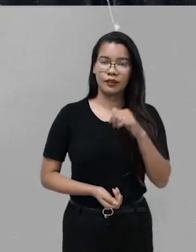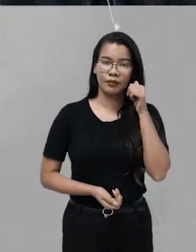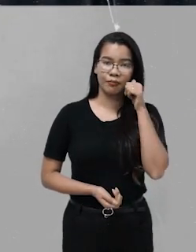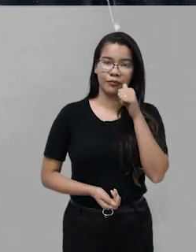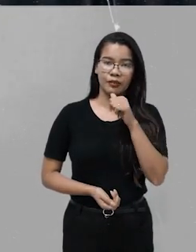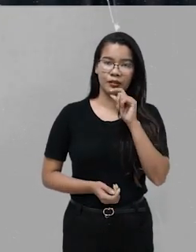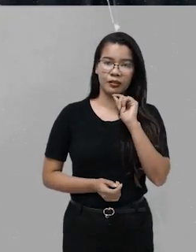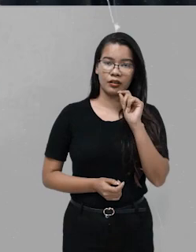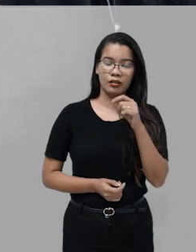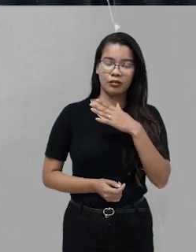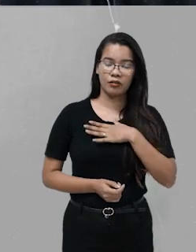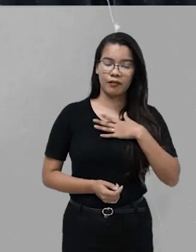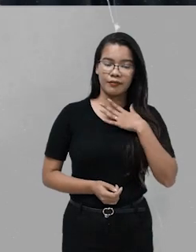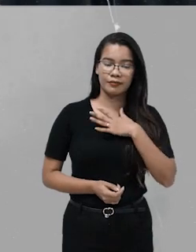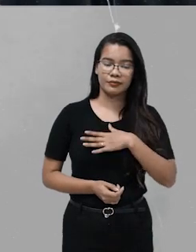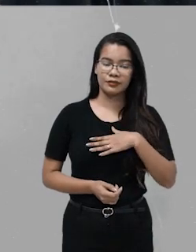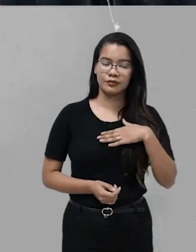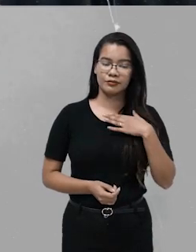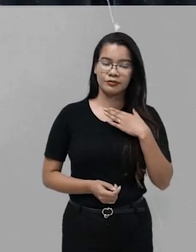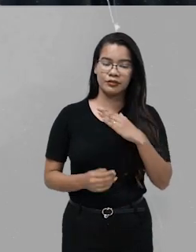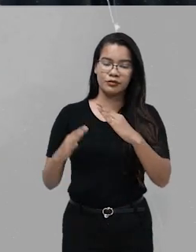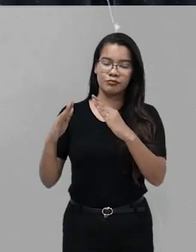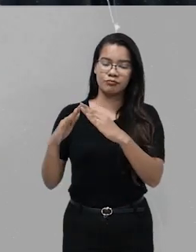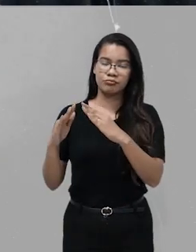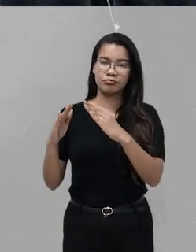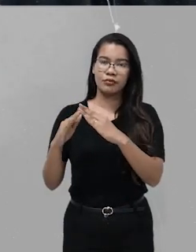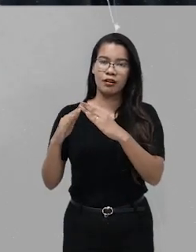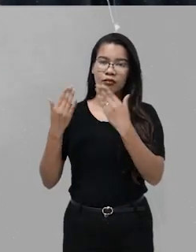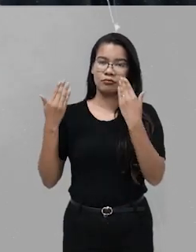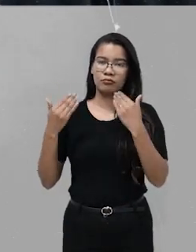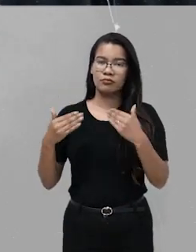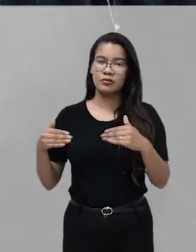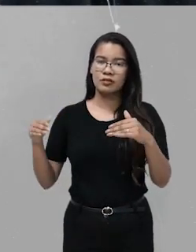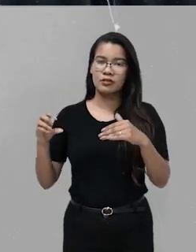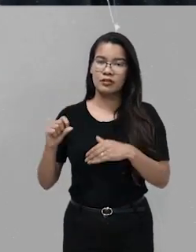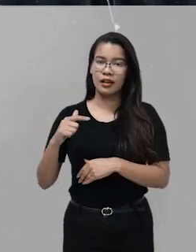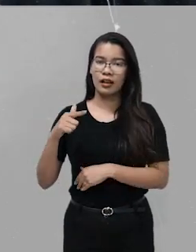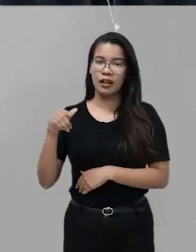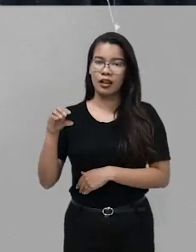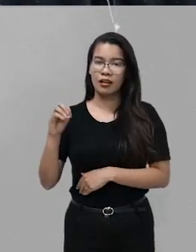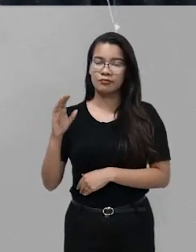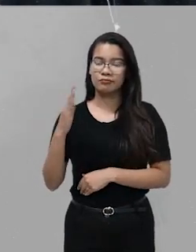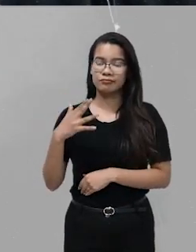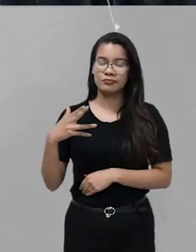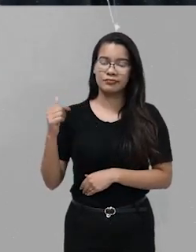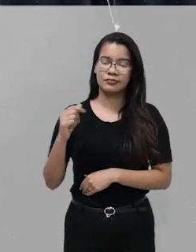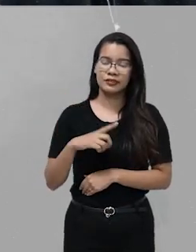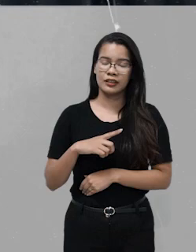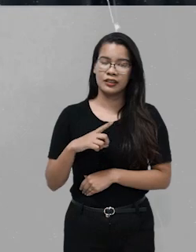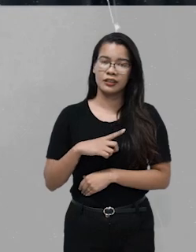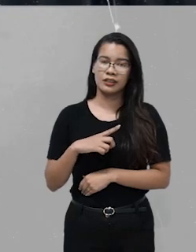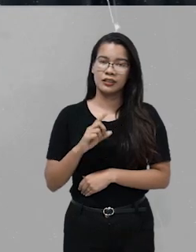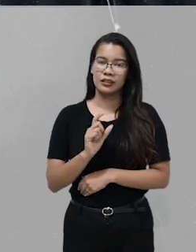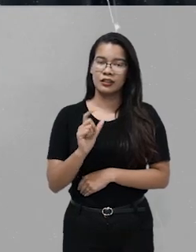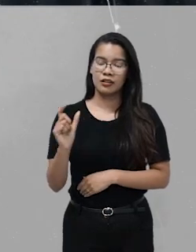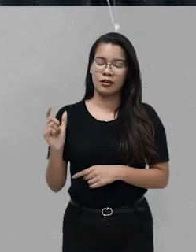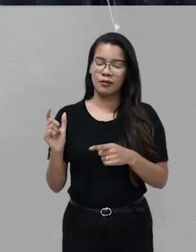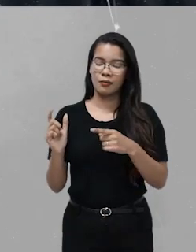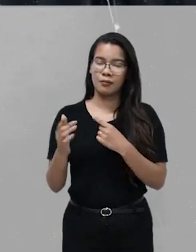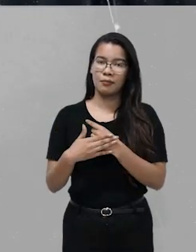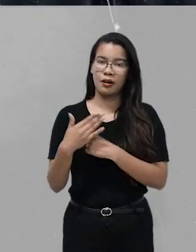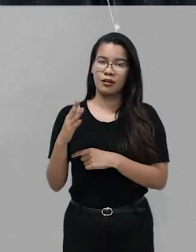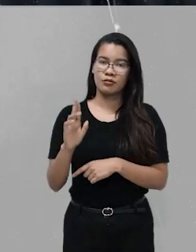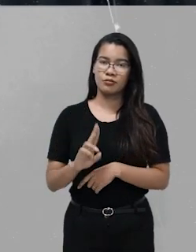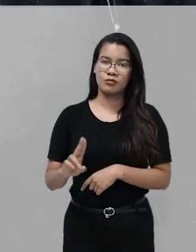Mulheres que gostam de salão de beleza, né? Tem termos mais atuais que a gente vai usar, micropigmentação, que